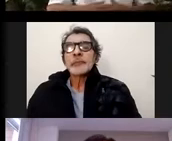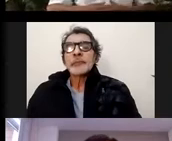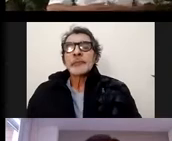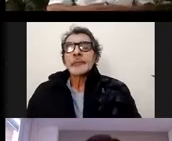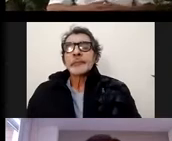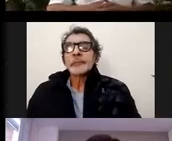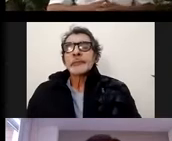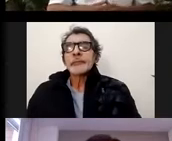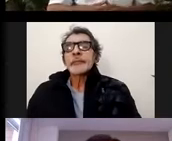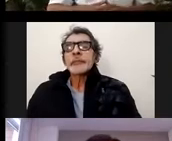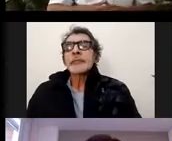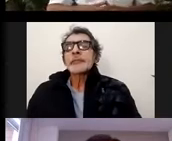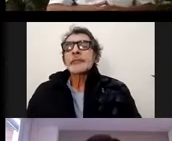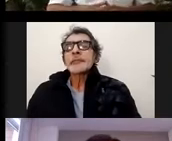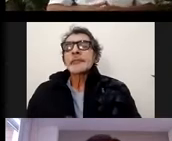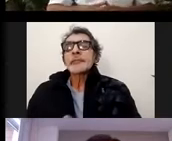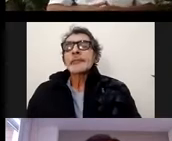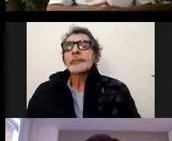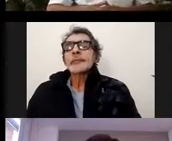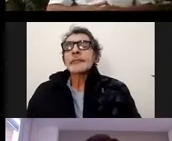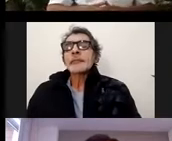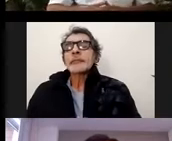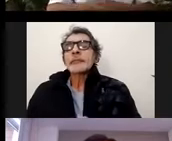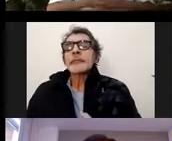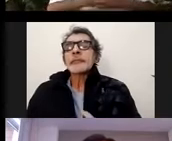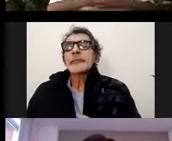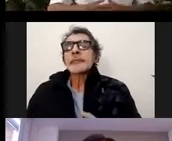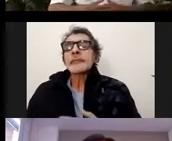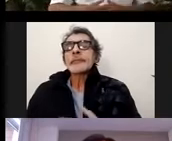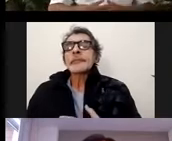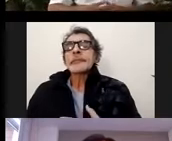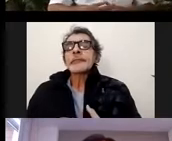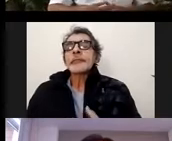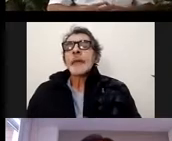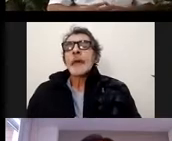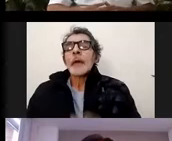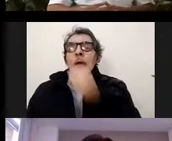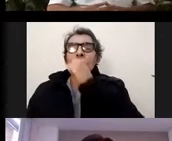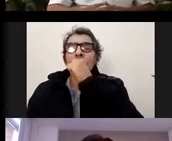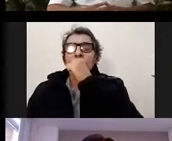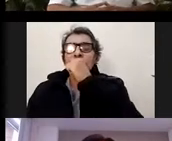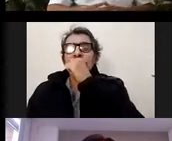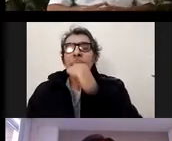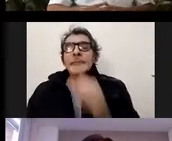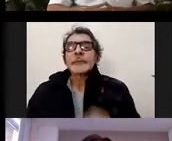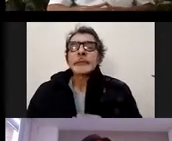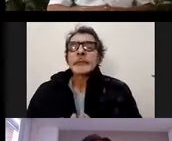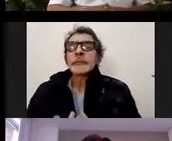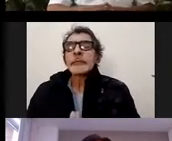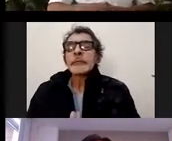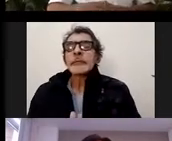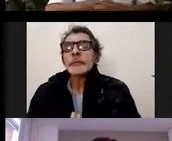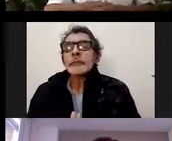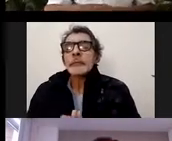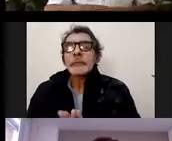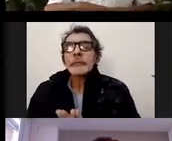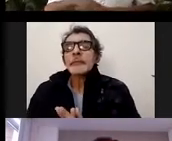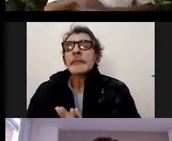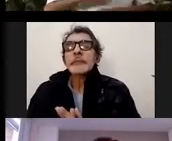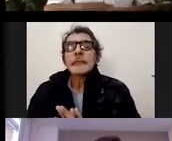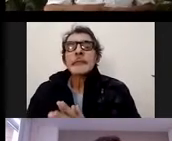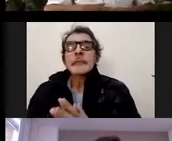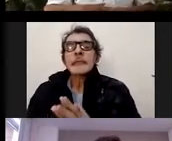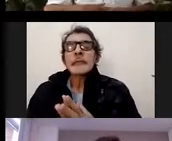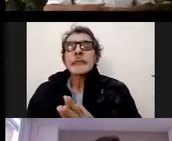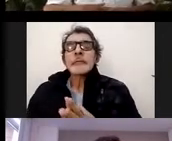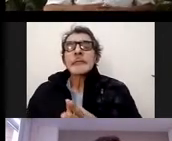um link bem legal entre as nossas ações, porque ela conhece muito as nossas primícias. E a professora Cláudia vai te visitar. E eu já